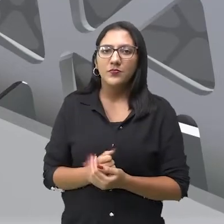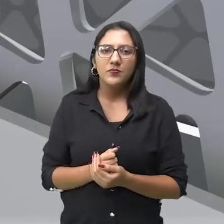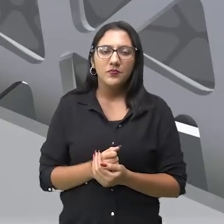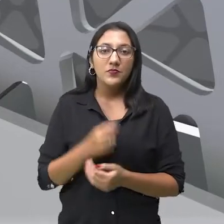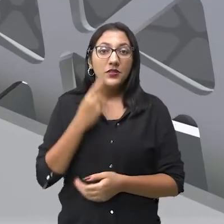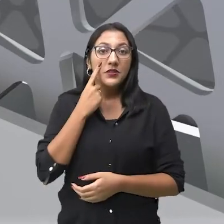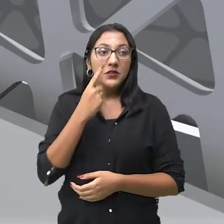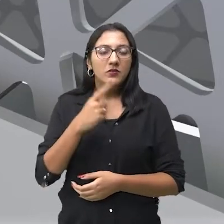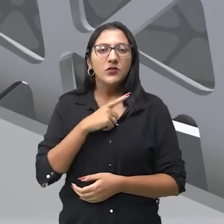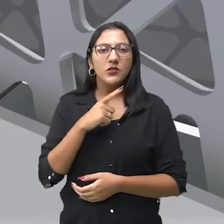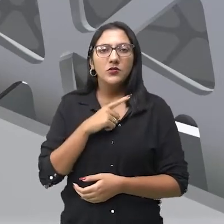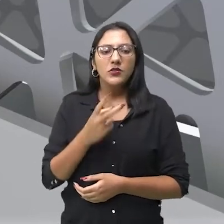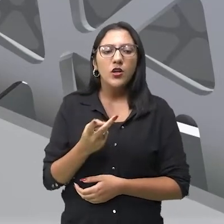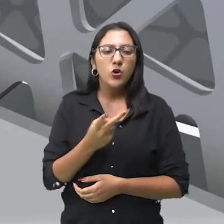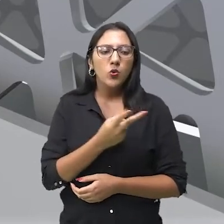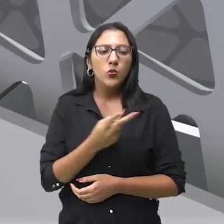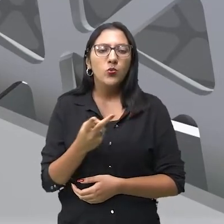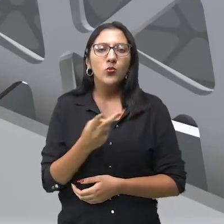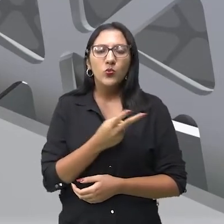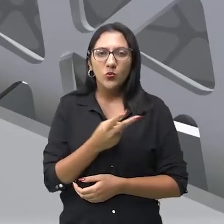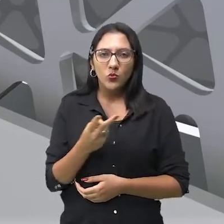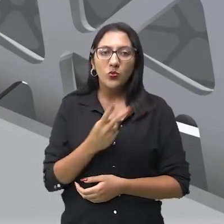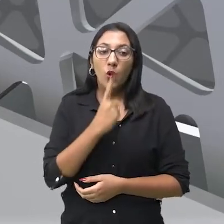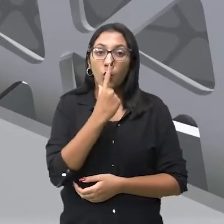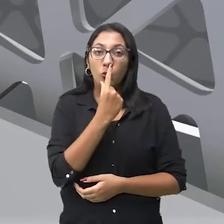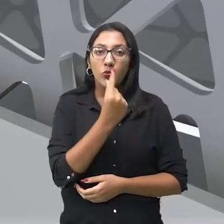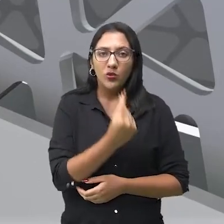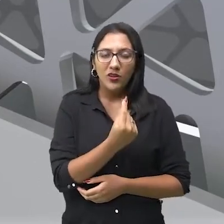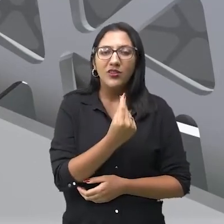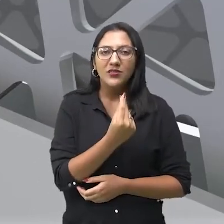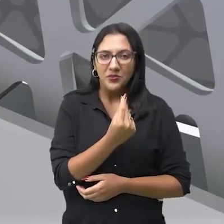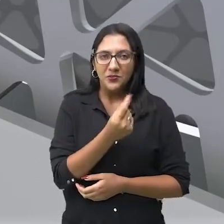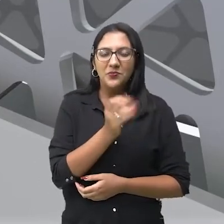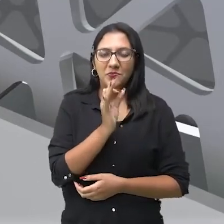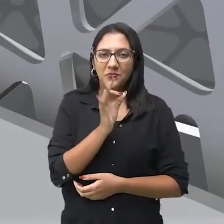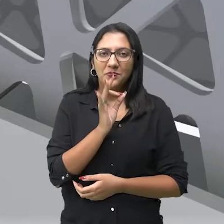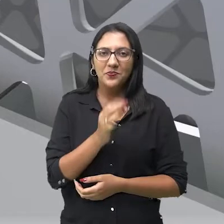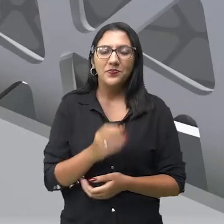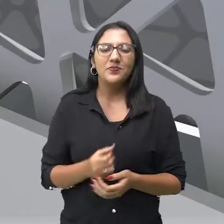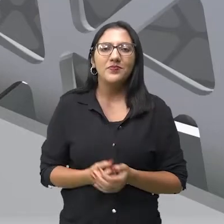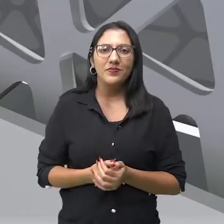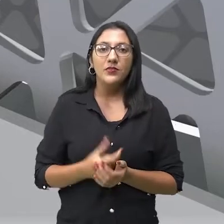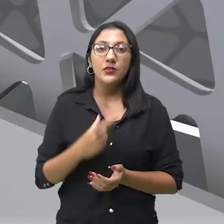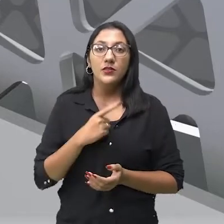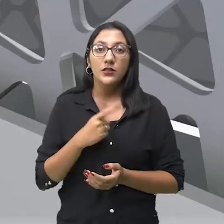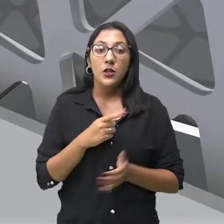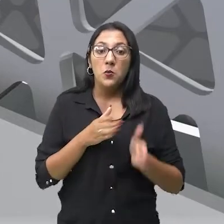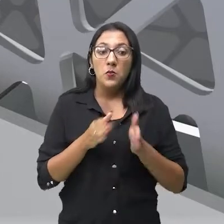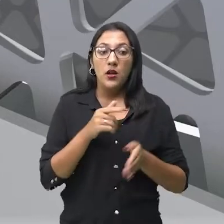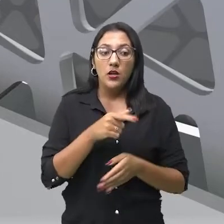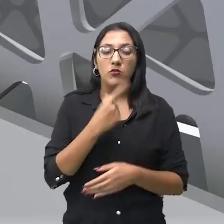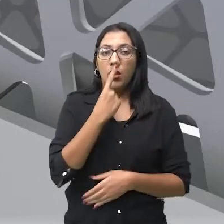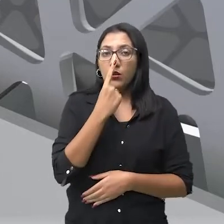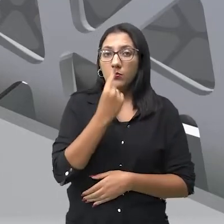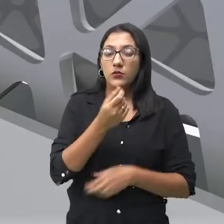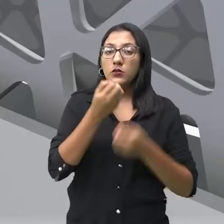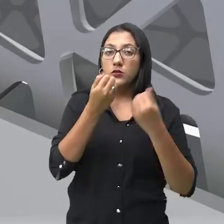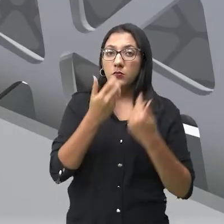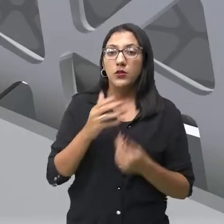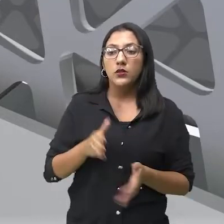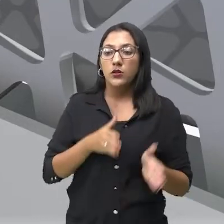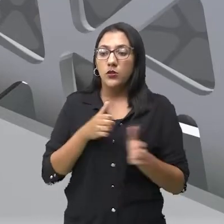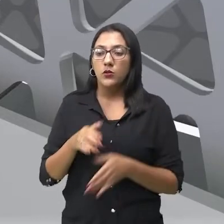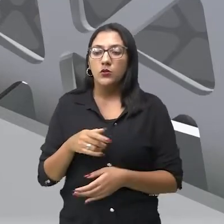vimos prioritariamente as falas do tucano. Não é? Então, tem um momento em que ele fala, tem um momento em que o